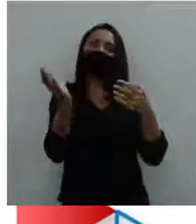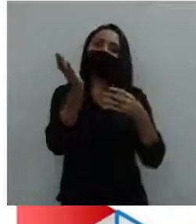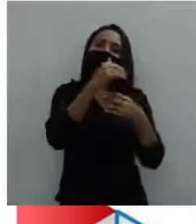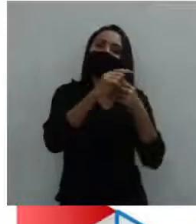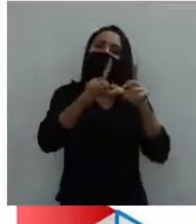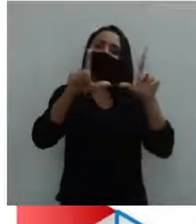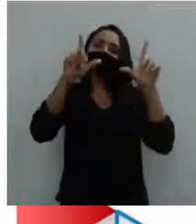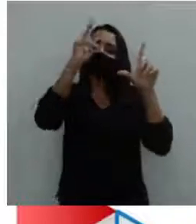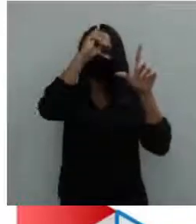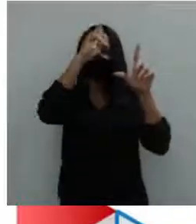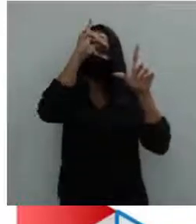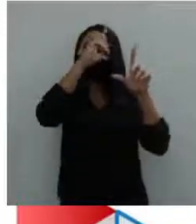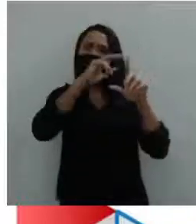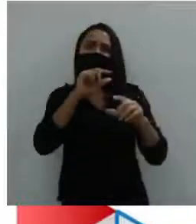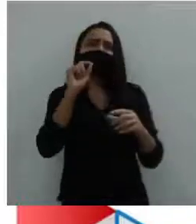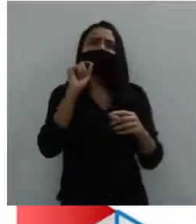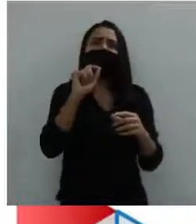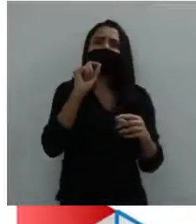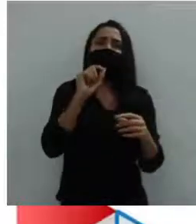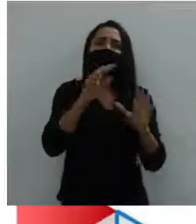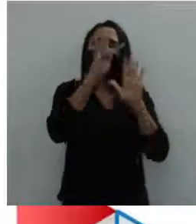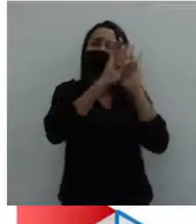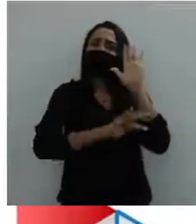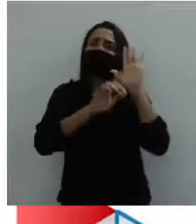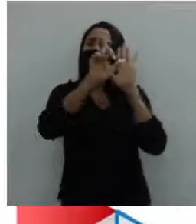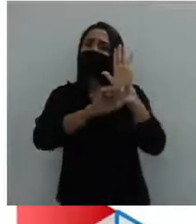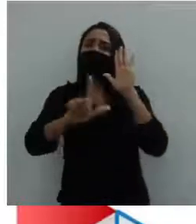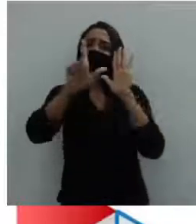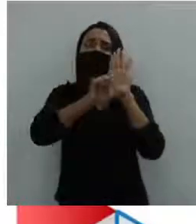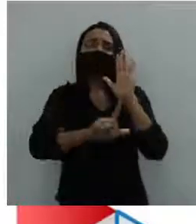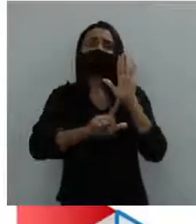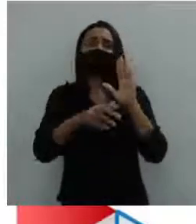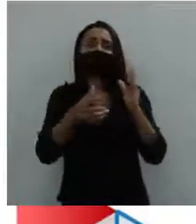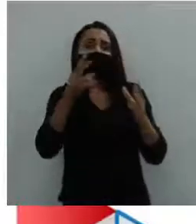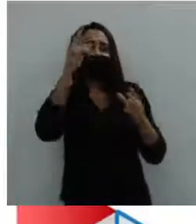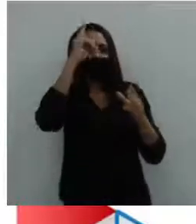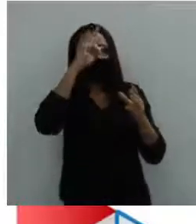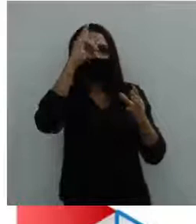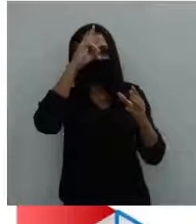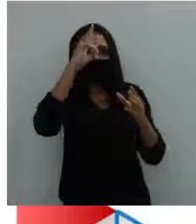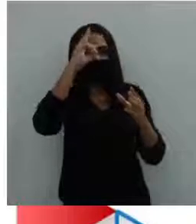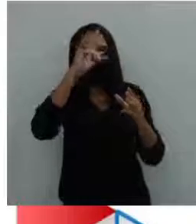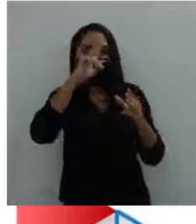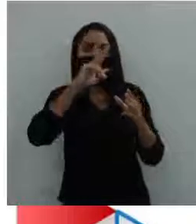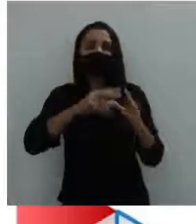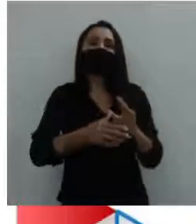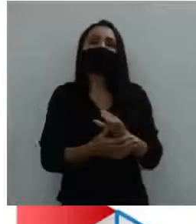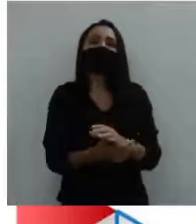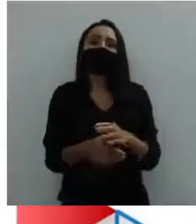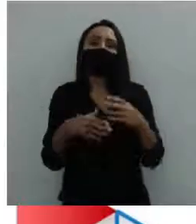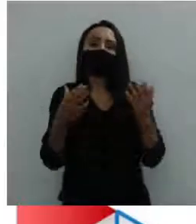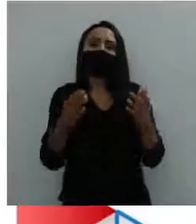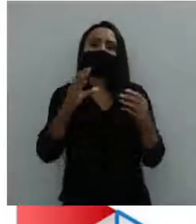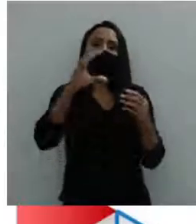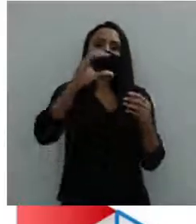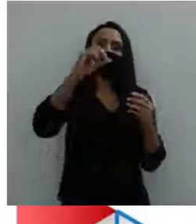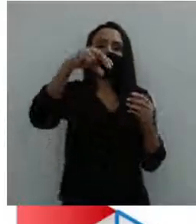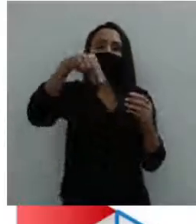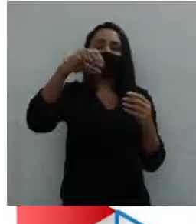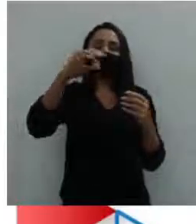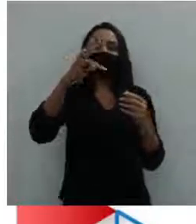para vocês o que é texto literário. Lembram? Mais uma vez, texto literário conotativo